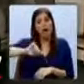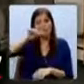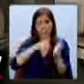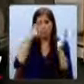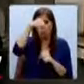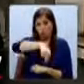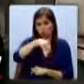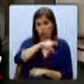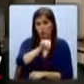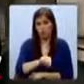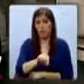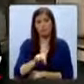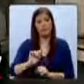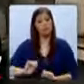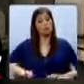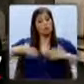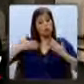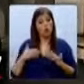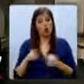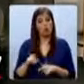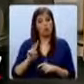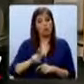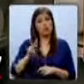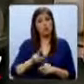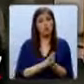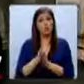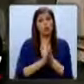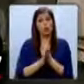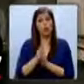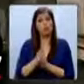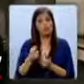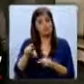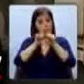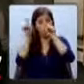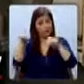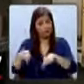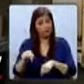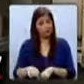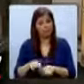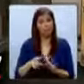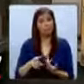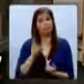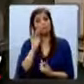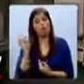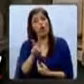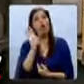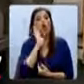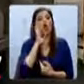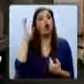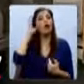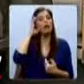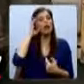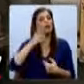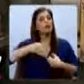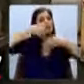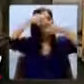do Sul. É o arranque de uma segunda vida da Cerâmica de Valadares, à qual se assiste logo à tarde a uma cerimónia